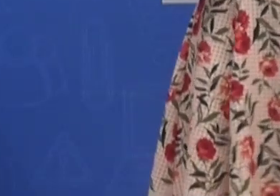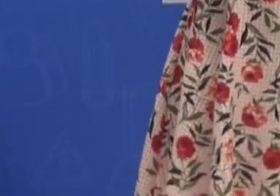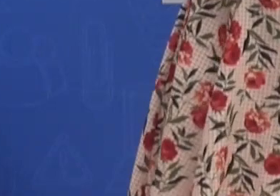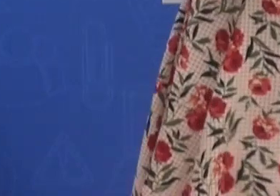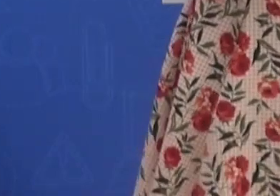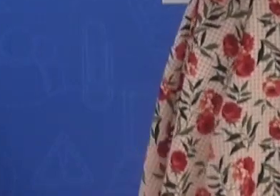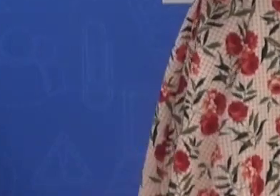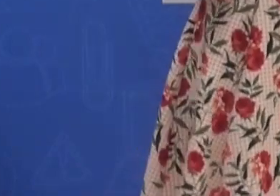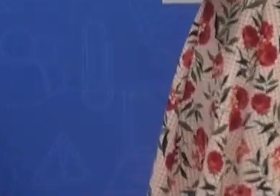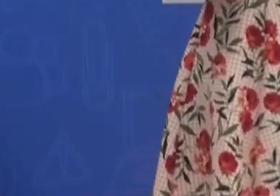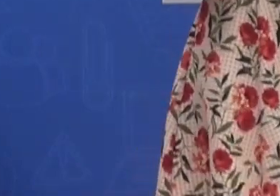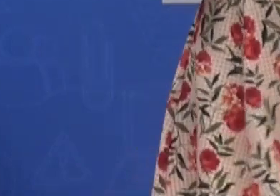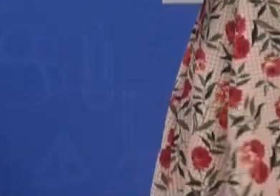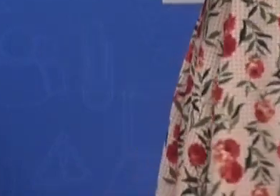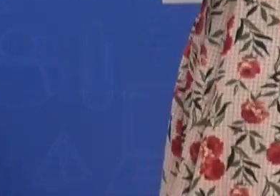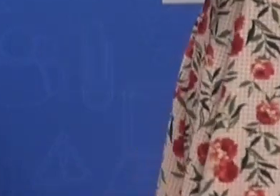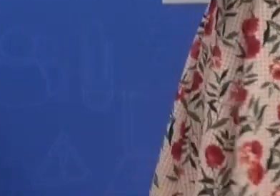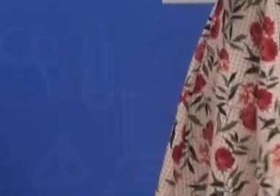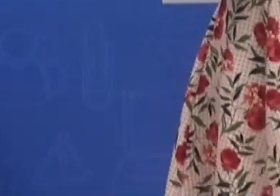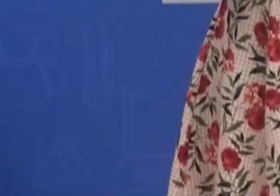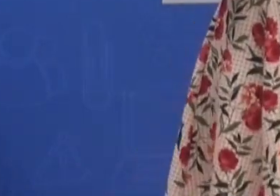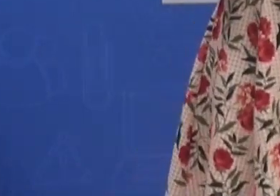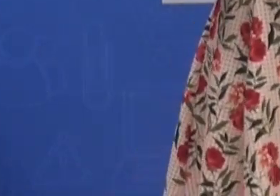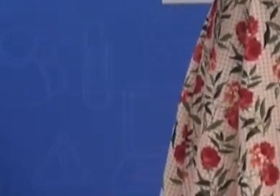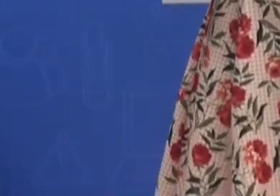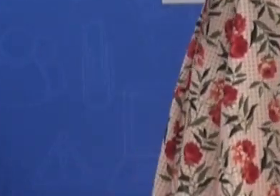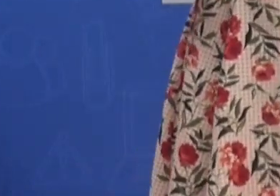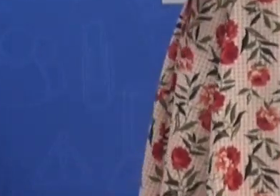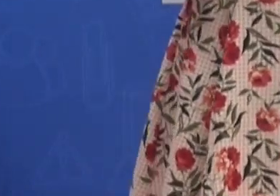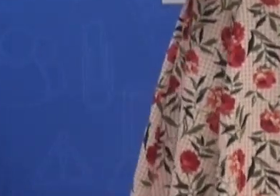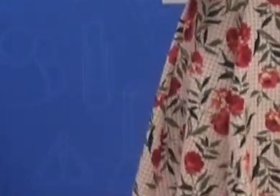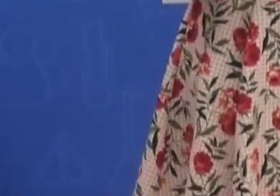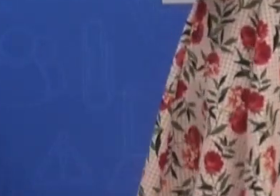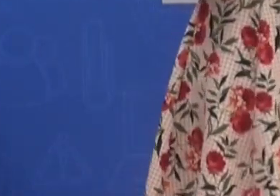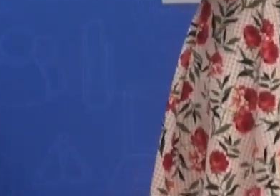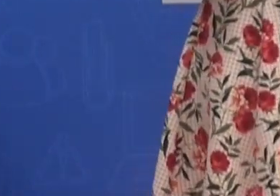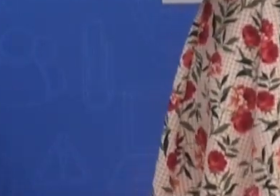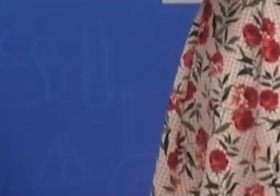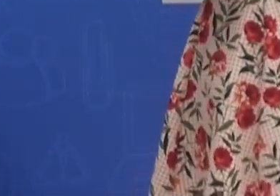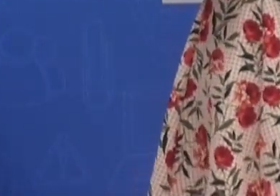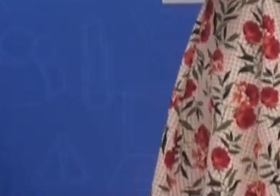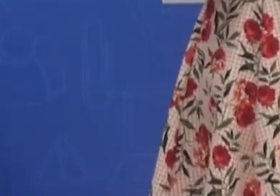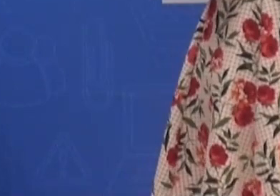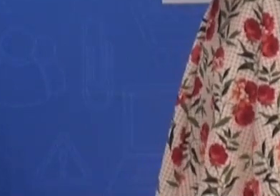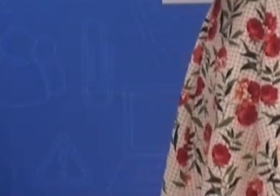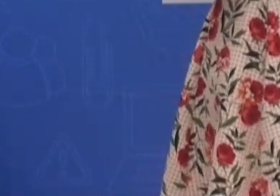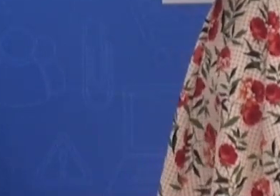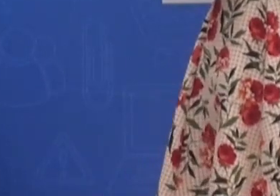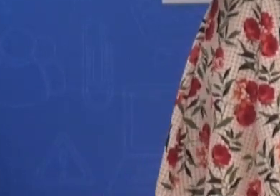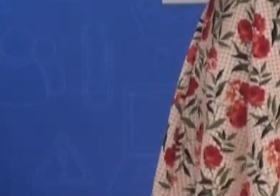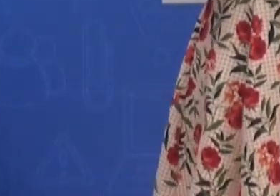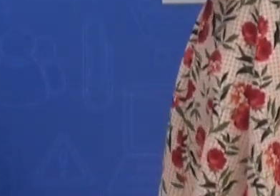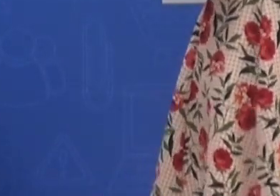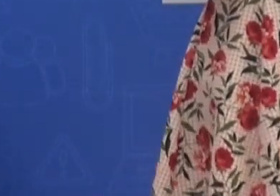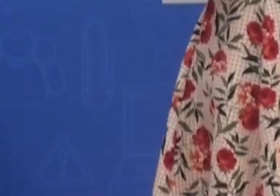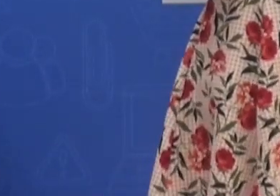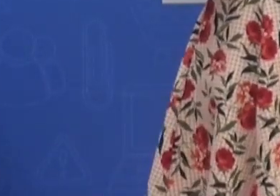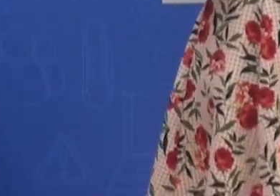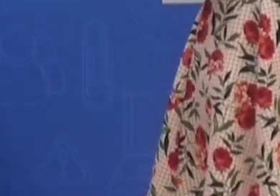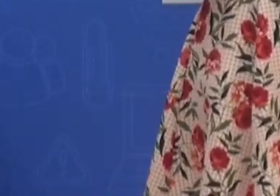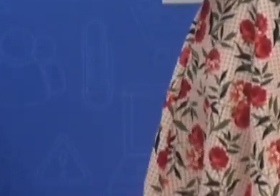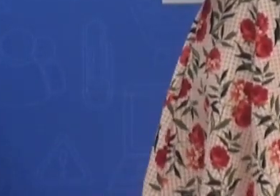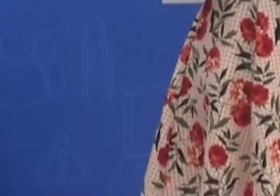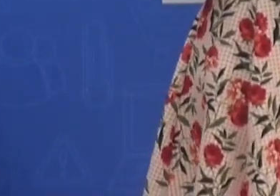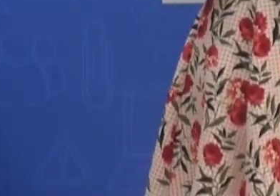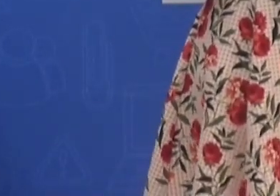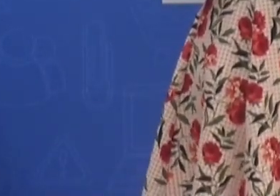deslizando. Estamos de volta. E agora pra falar de moda. Se você acha que meu vestido é muito lindo e quer ter um vestido bonito igual o meu, saiba